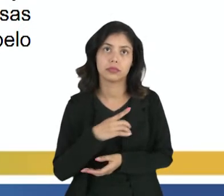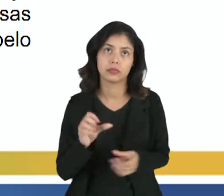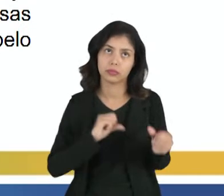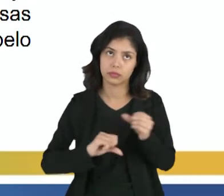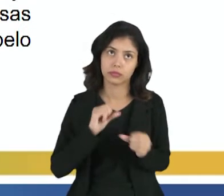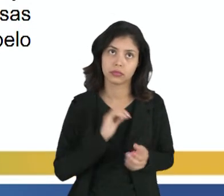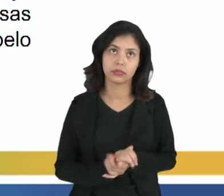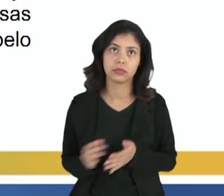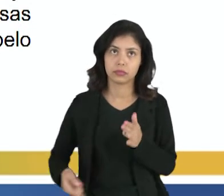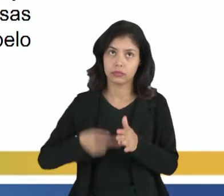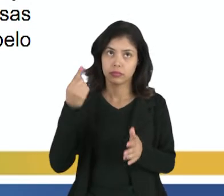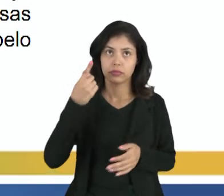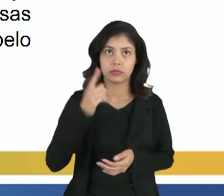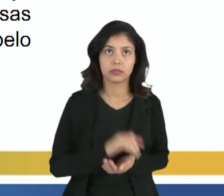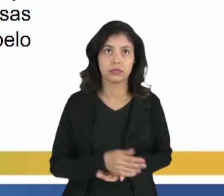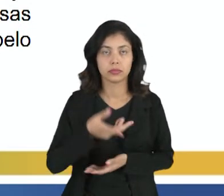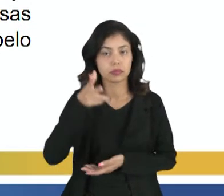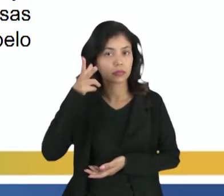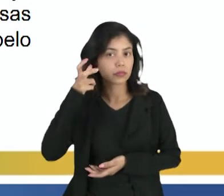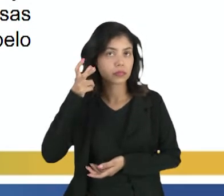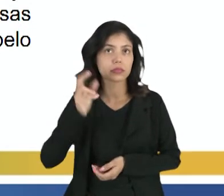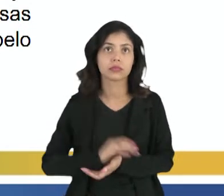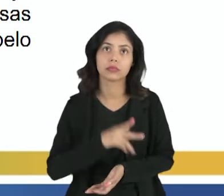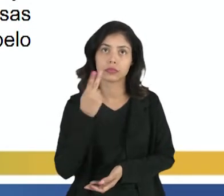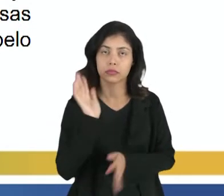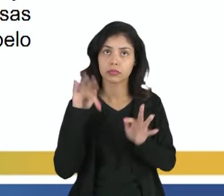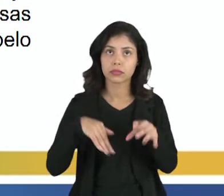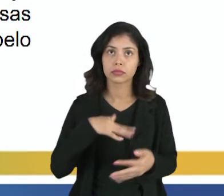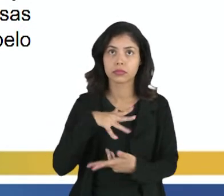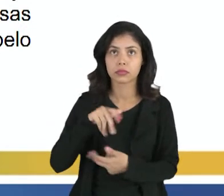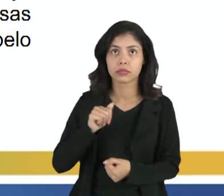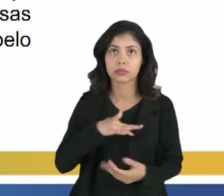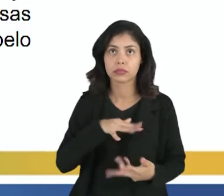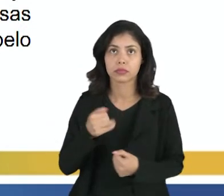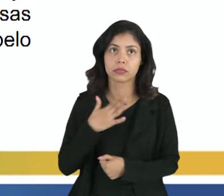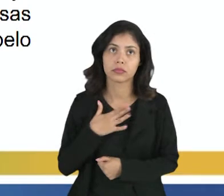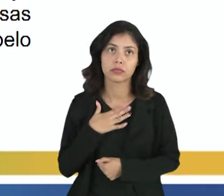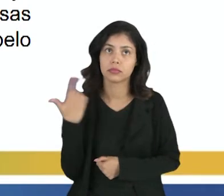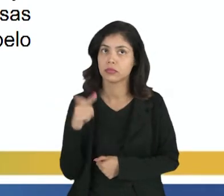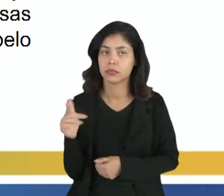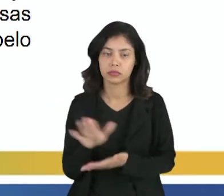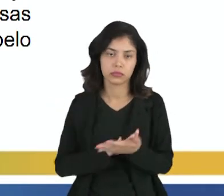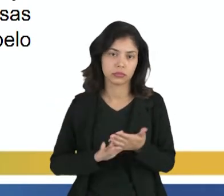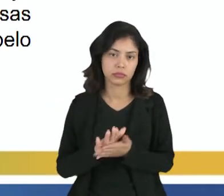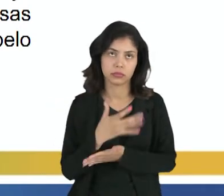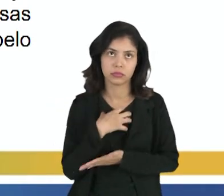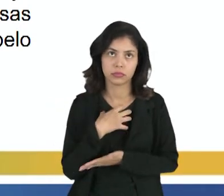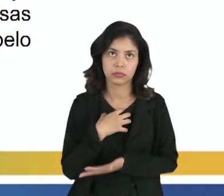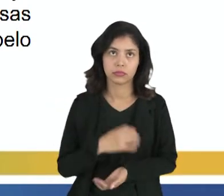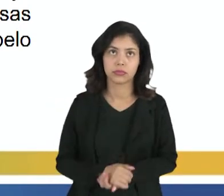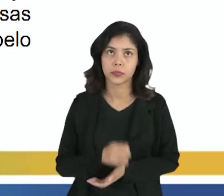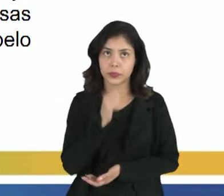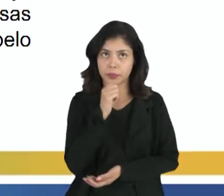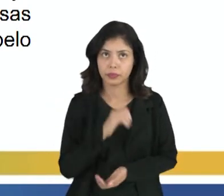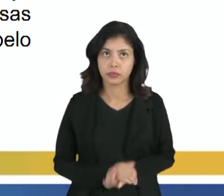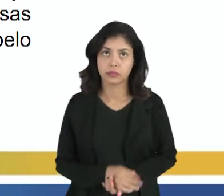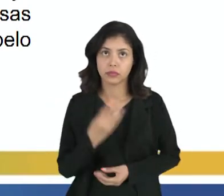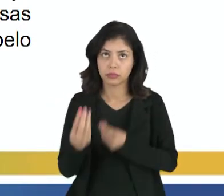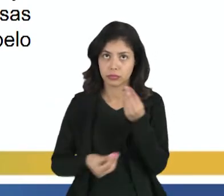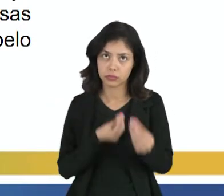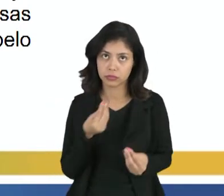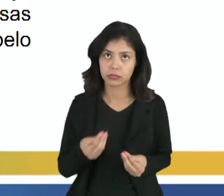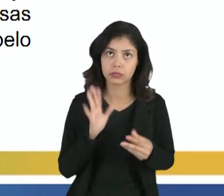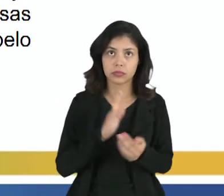trama. A primeira vez que eu ouvi falar no fim do mundo, o mundo para mim não tinha nenhum sentido ainda,